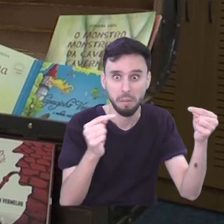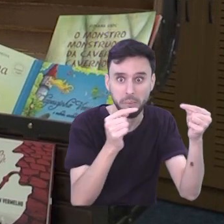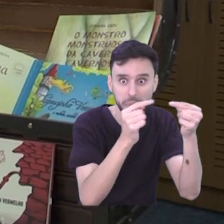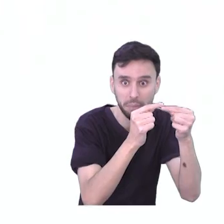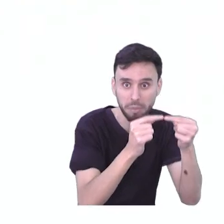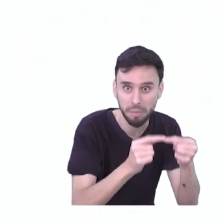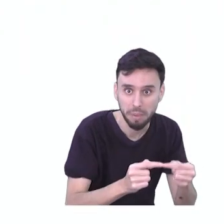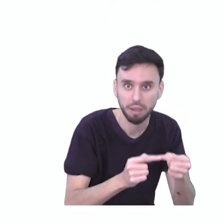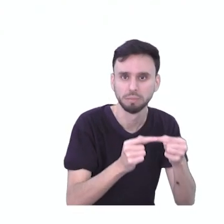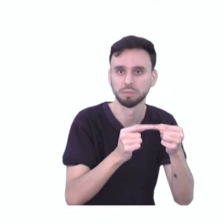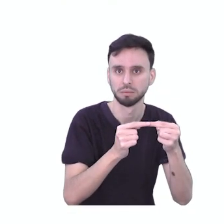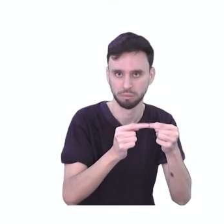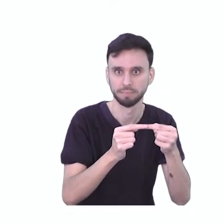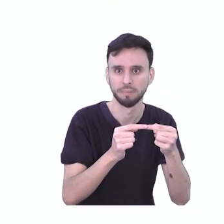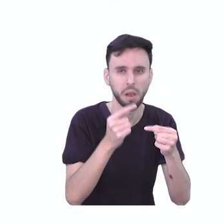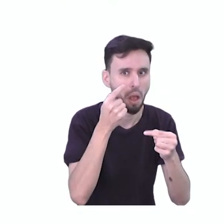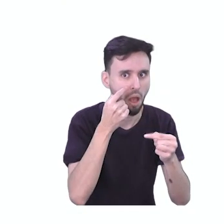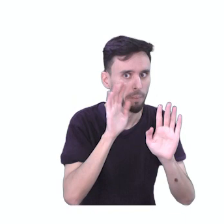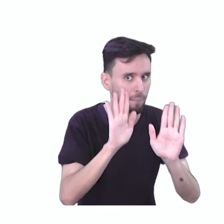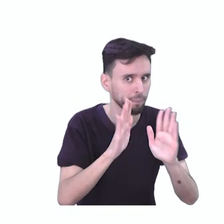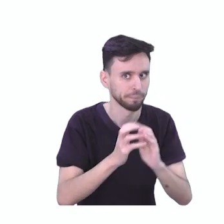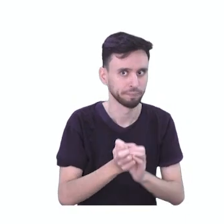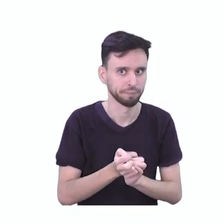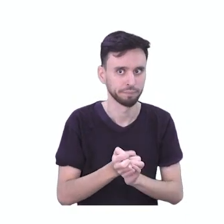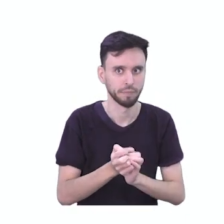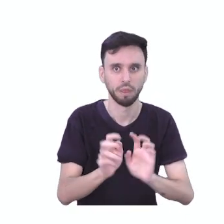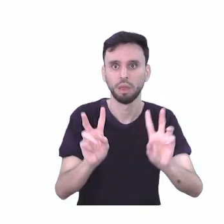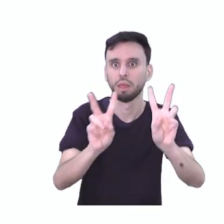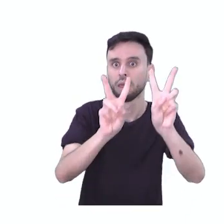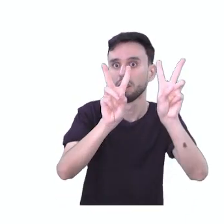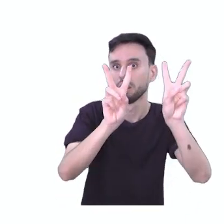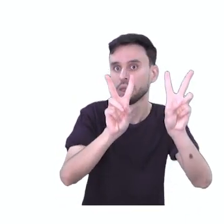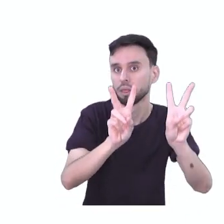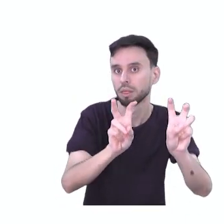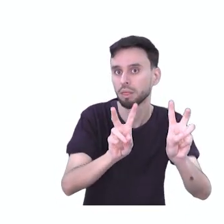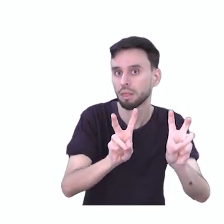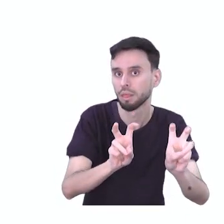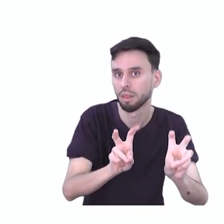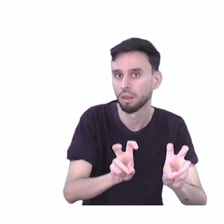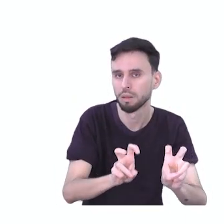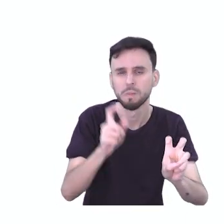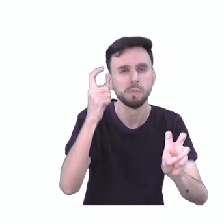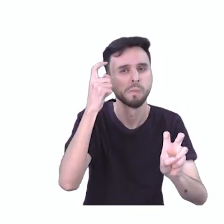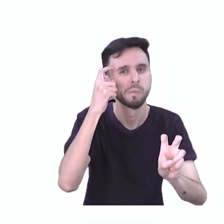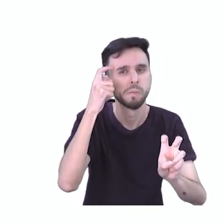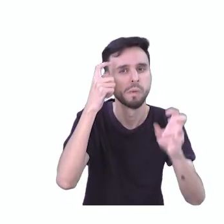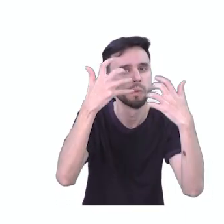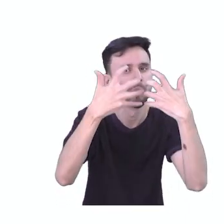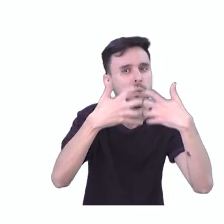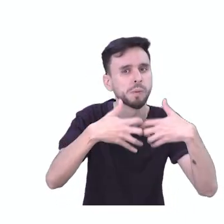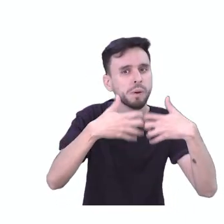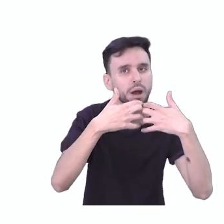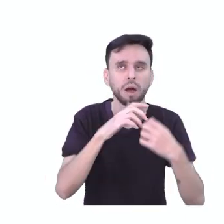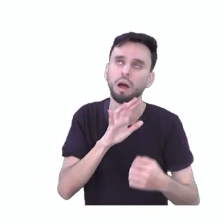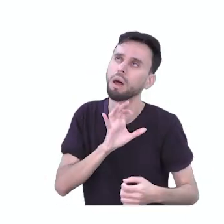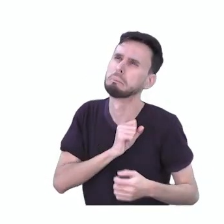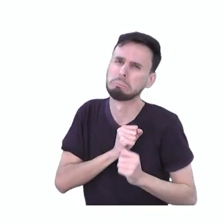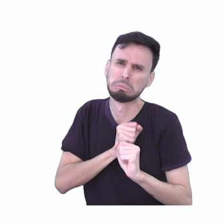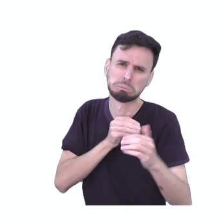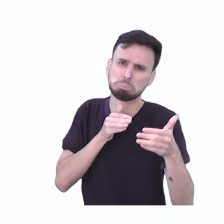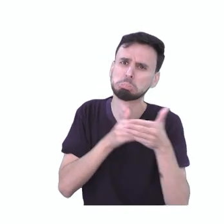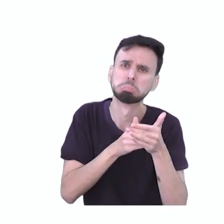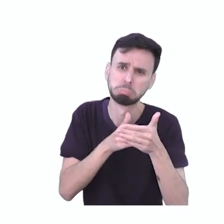comum primeiro, pontos que se assemelham. Vamos lá? A temática, gente, olha lá, a gente acabou de refletir sobre isso, né? Que é esse